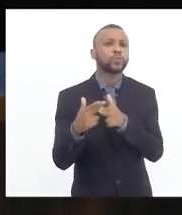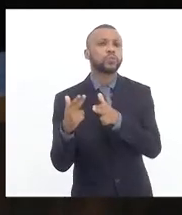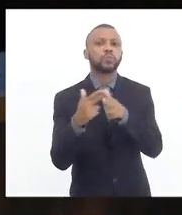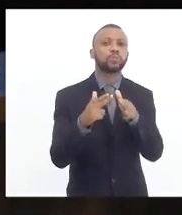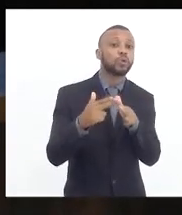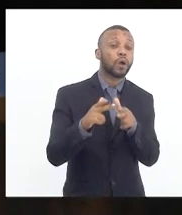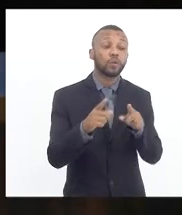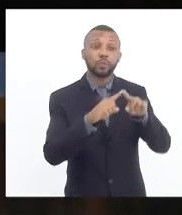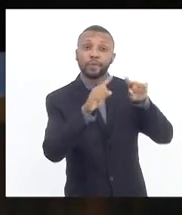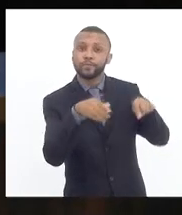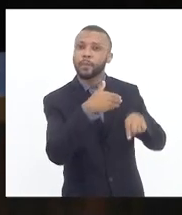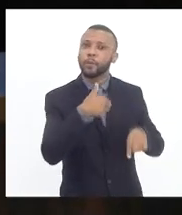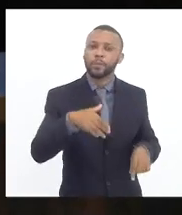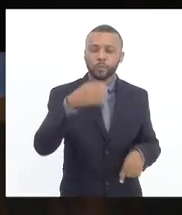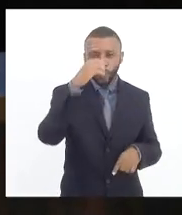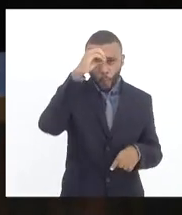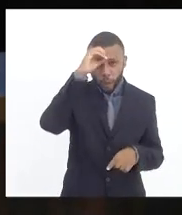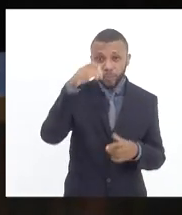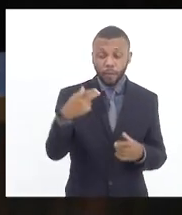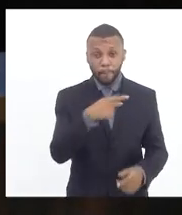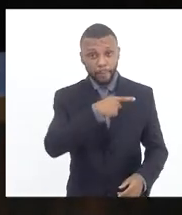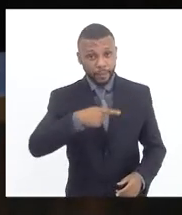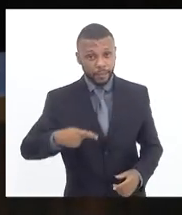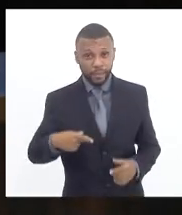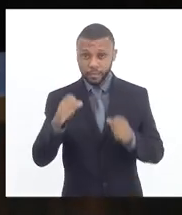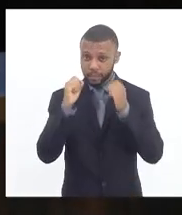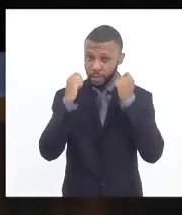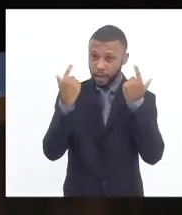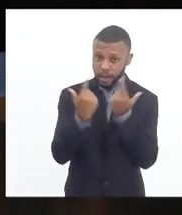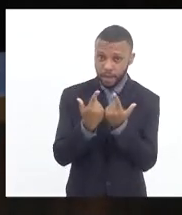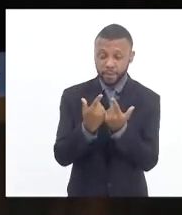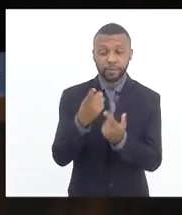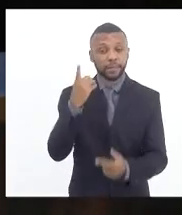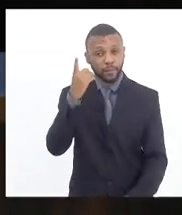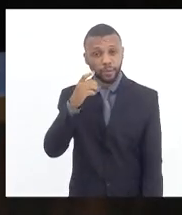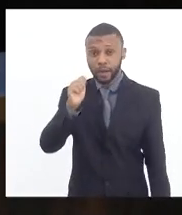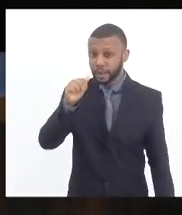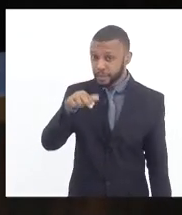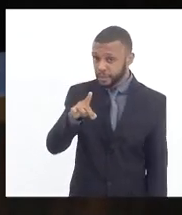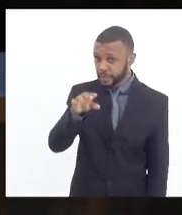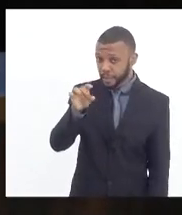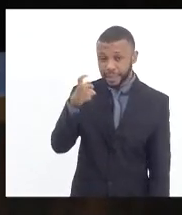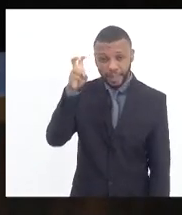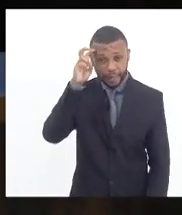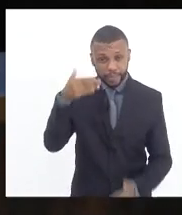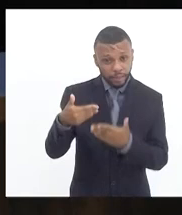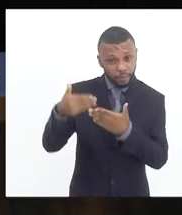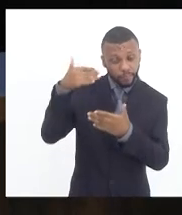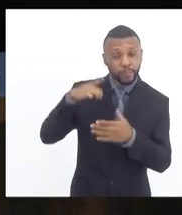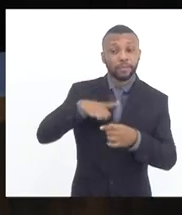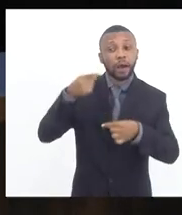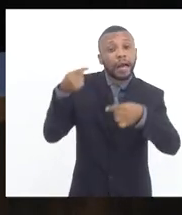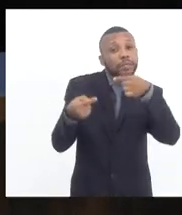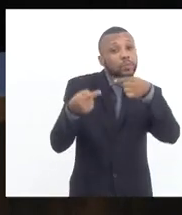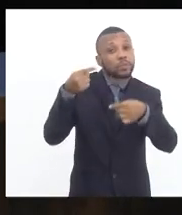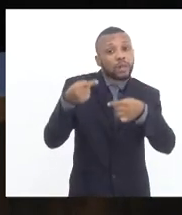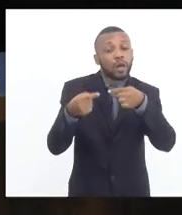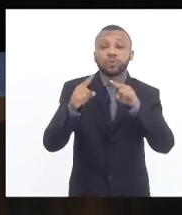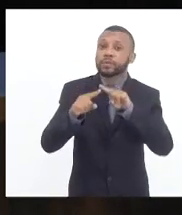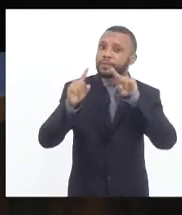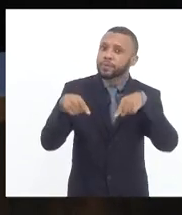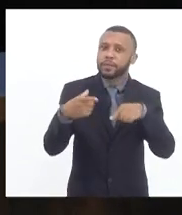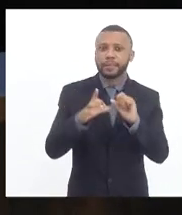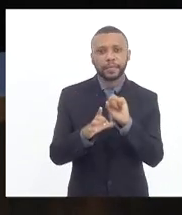do Servidor Público presidente da casa Deputado André Ceciliano na quinta-feira por ocasião de uma discussão com os servidores da Segurança